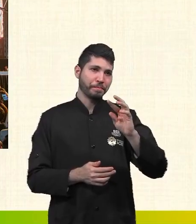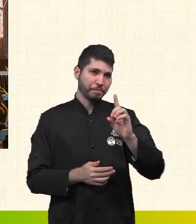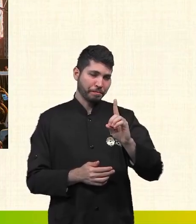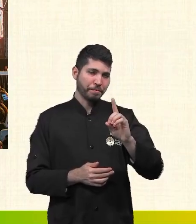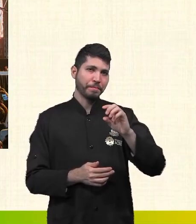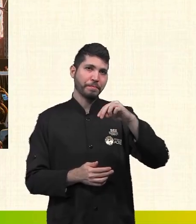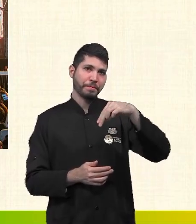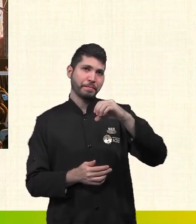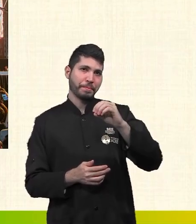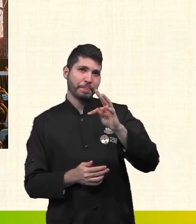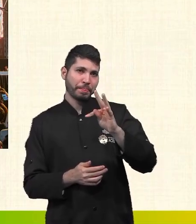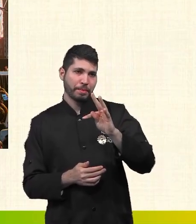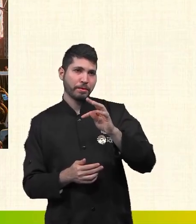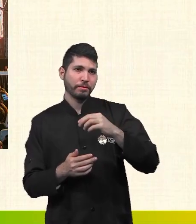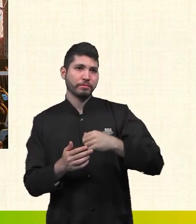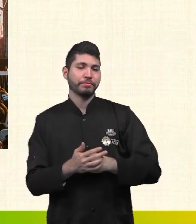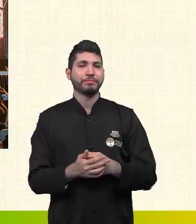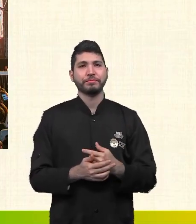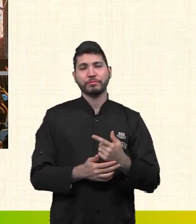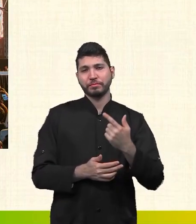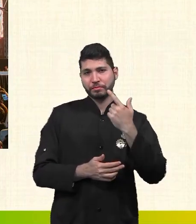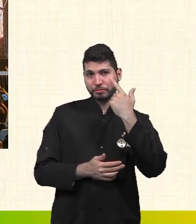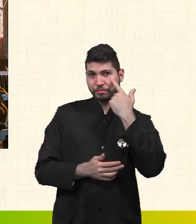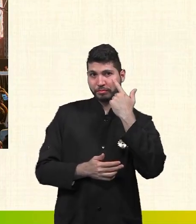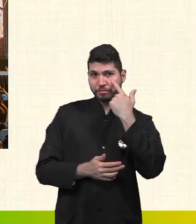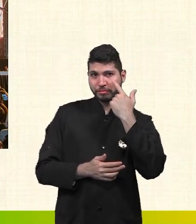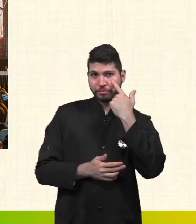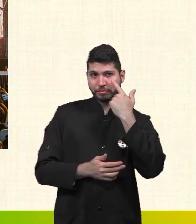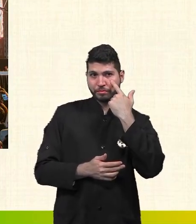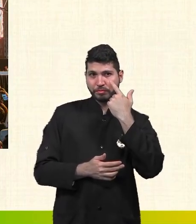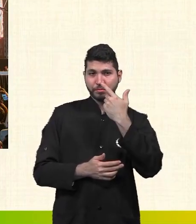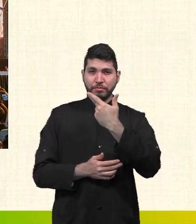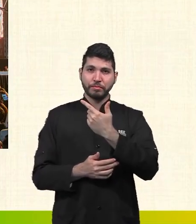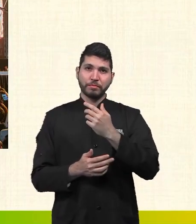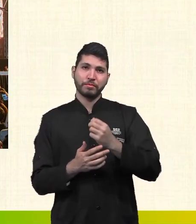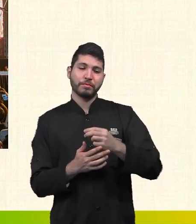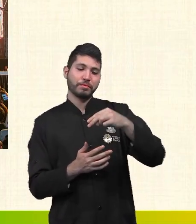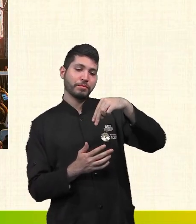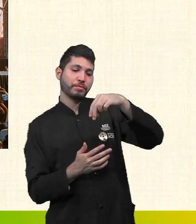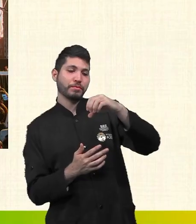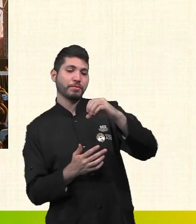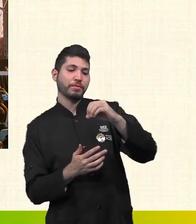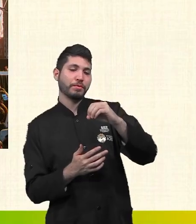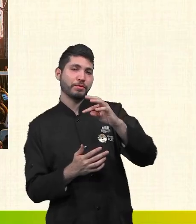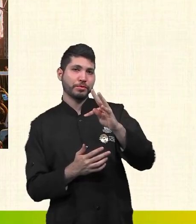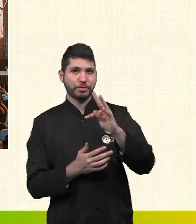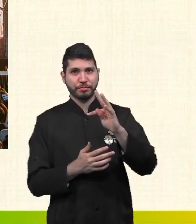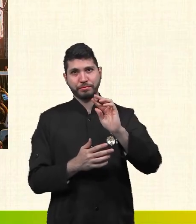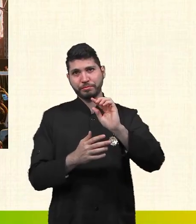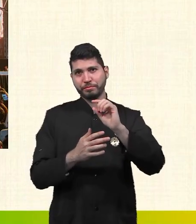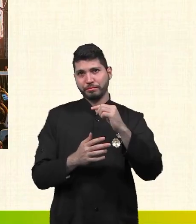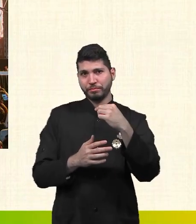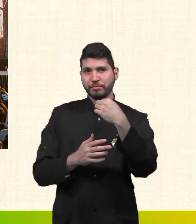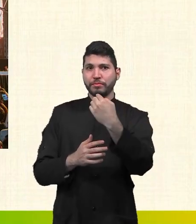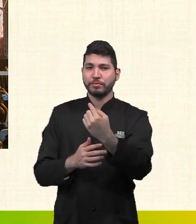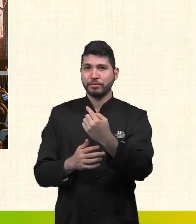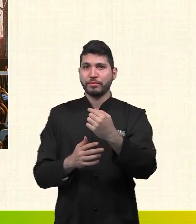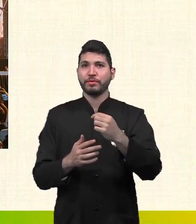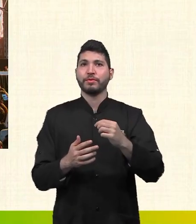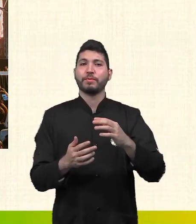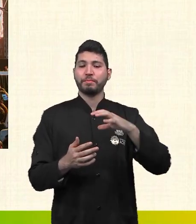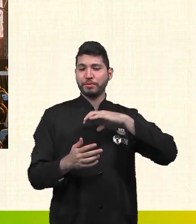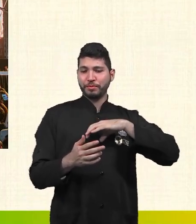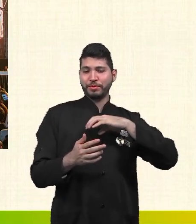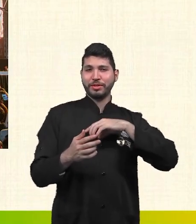que esse não vem após o could. Na tradução, o não, na língua portuguesa, acaba vindo primeiro.